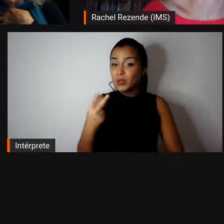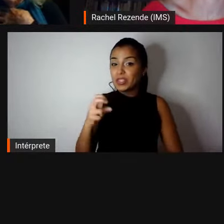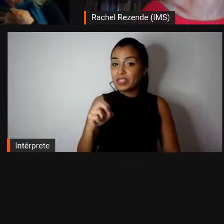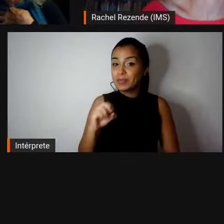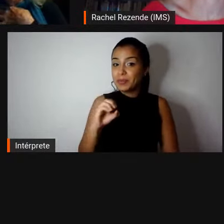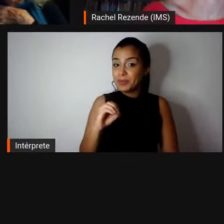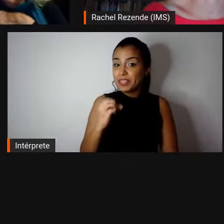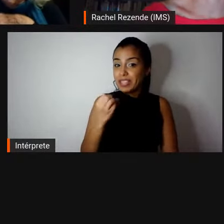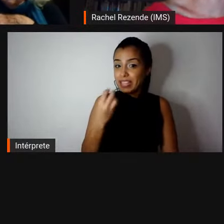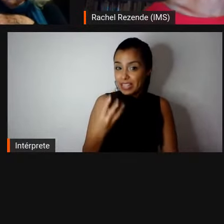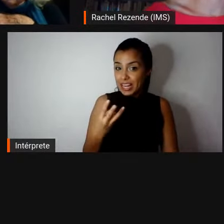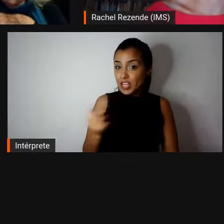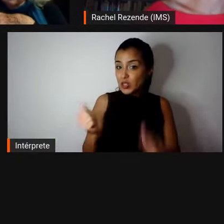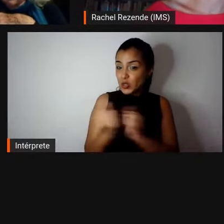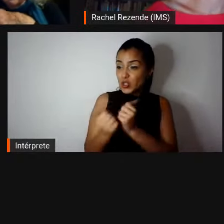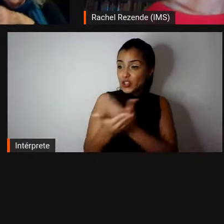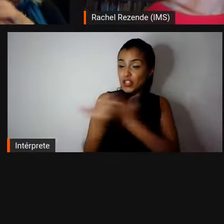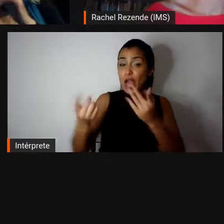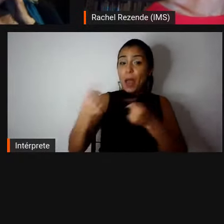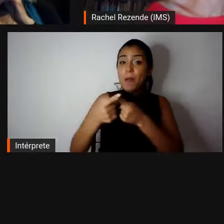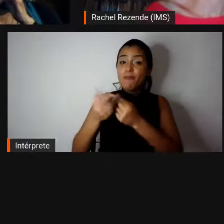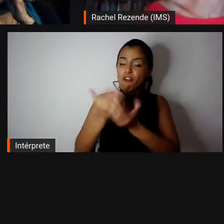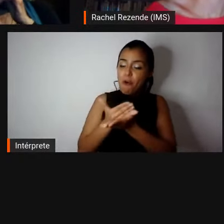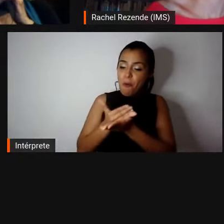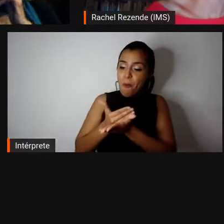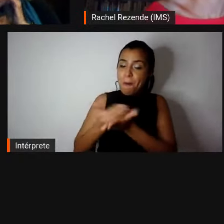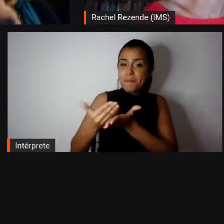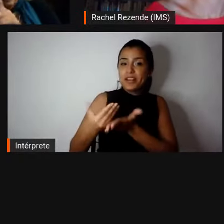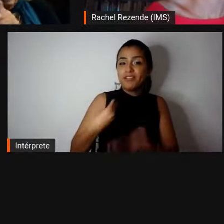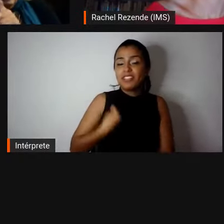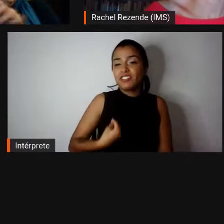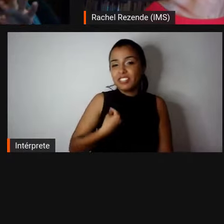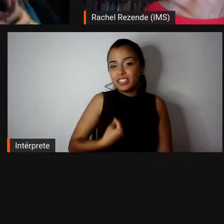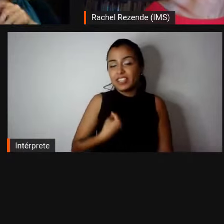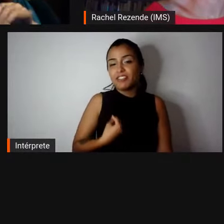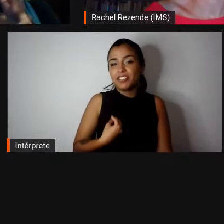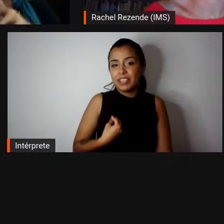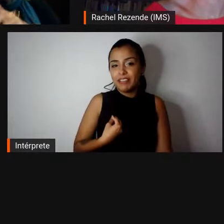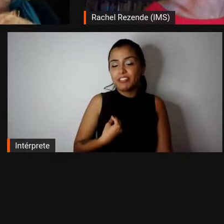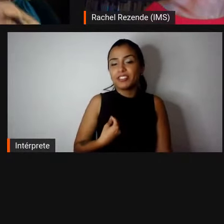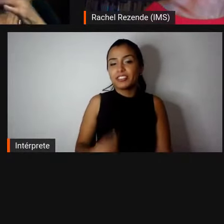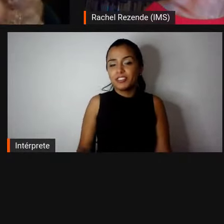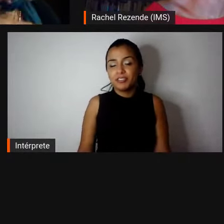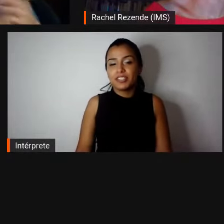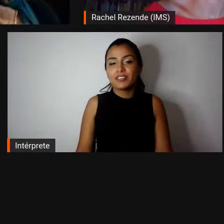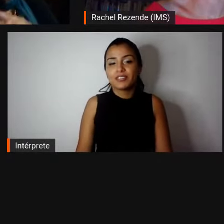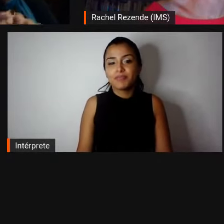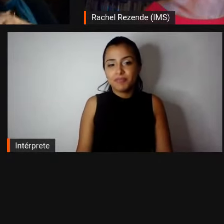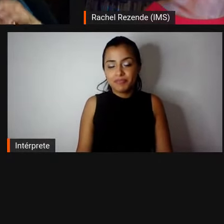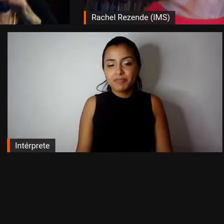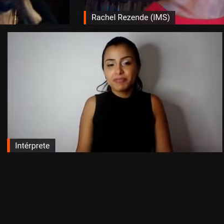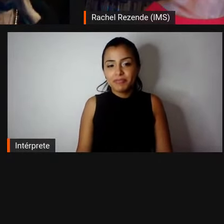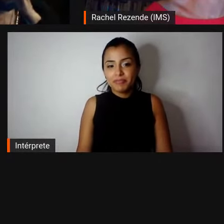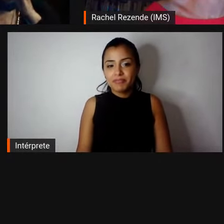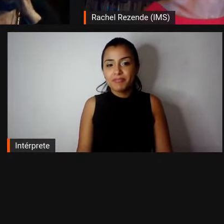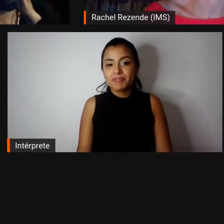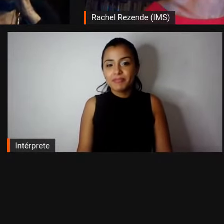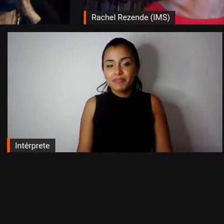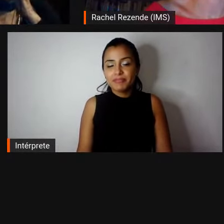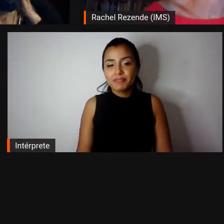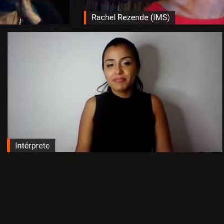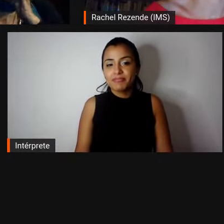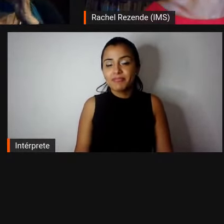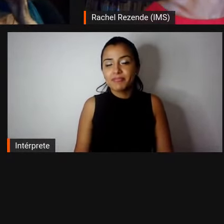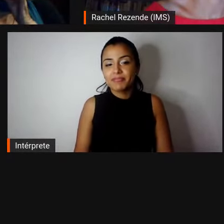foi o início de uma vida. É porque eu acho, não estou fazendo isso, não é nada, eu